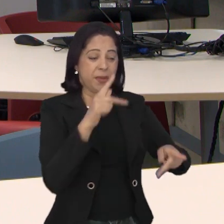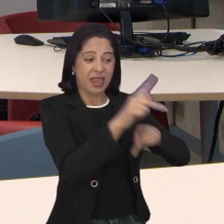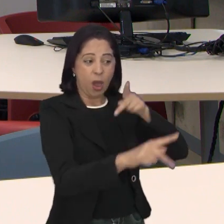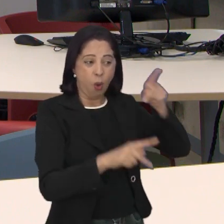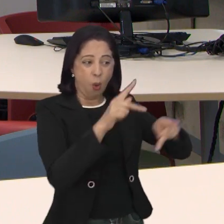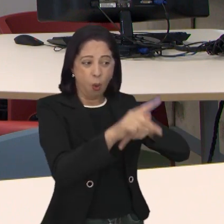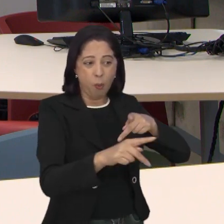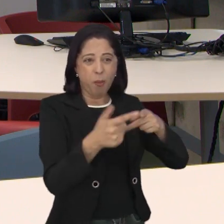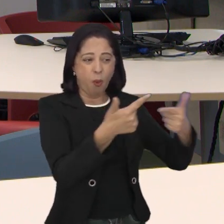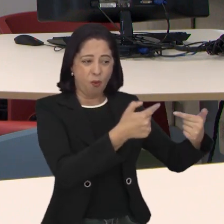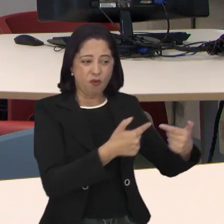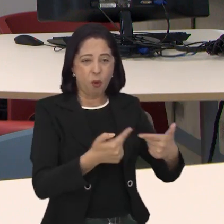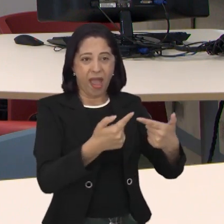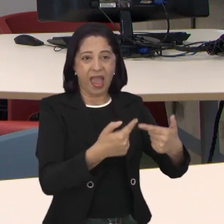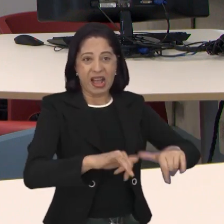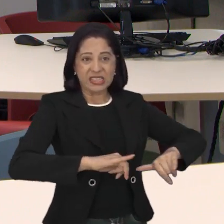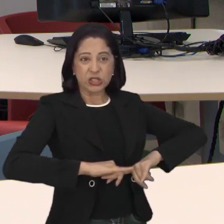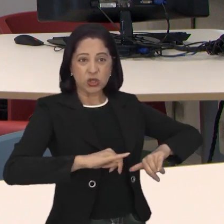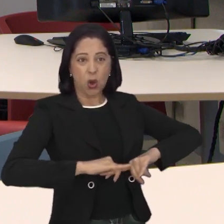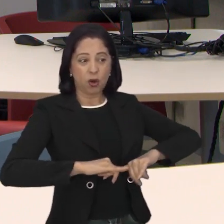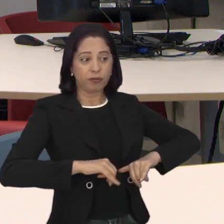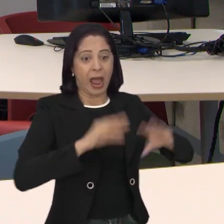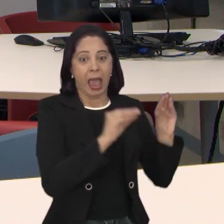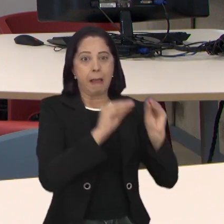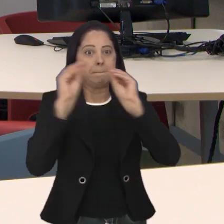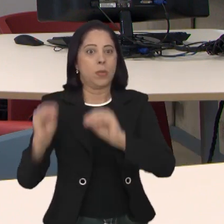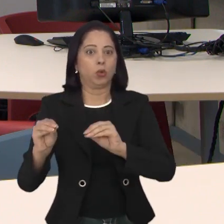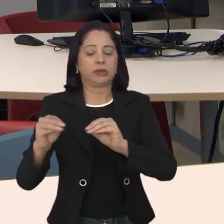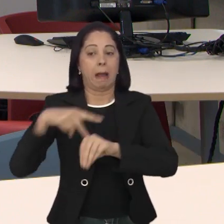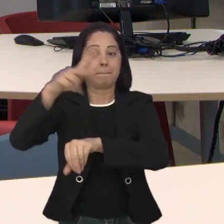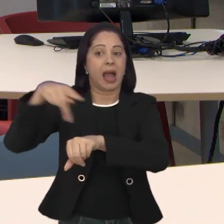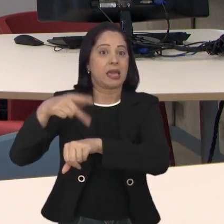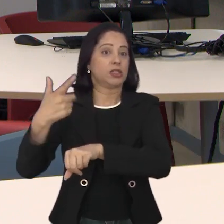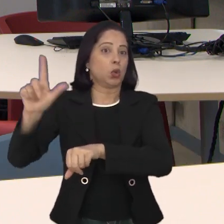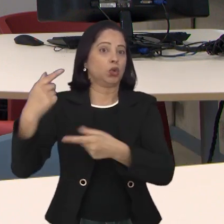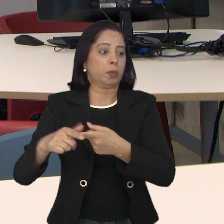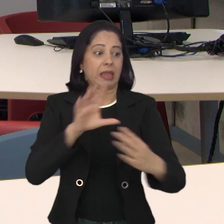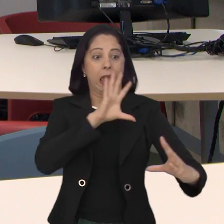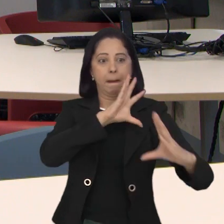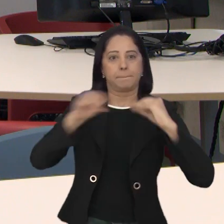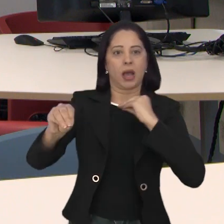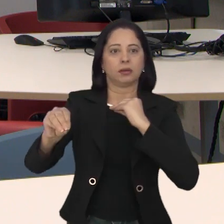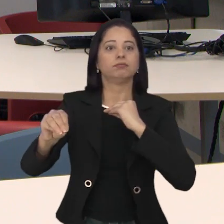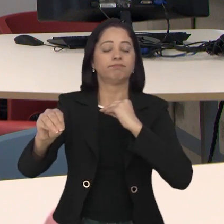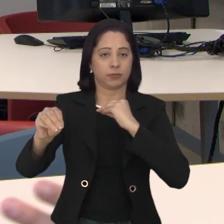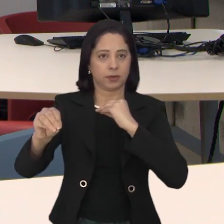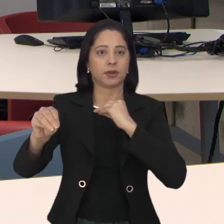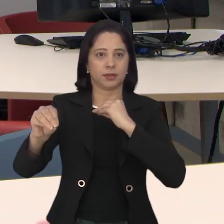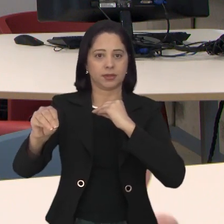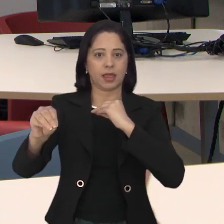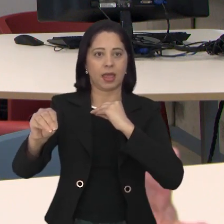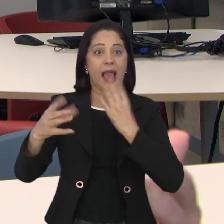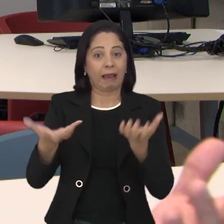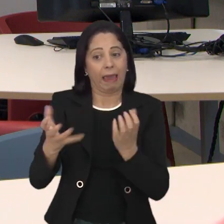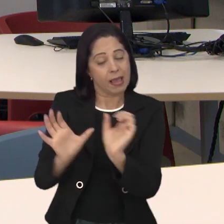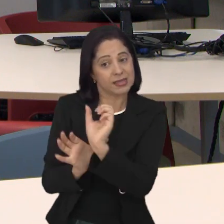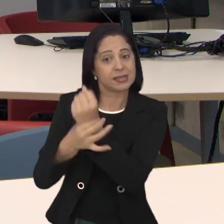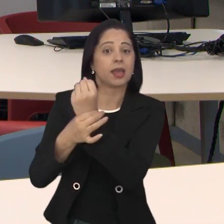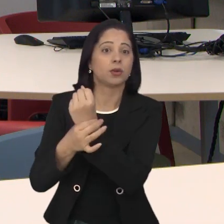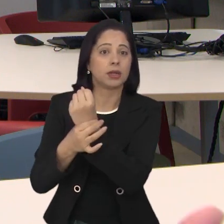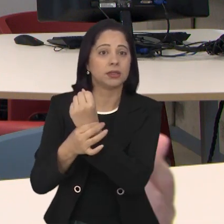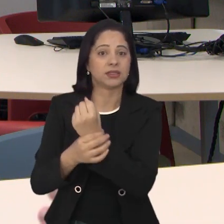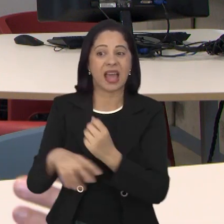populações desses países a emigrarem em busca de segurança exatamente fugindo da guerra e isso gera um certo